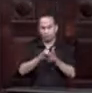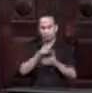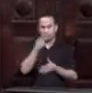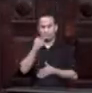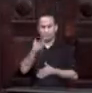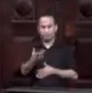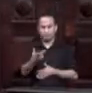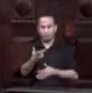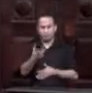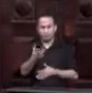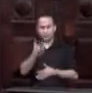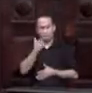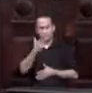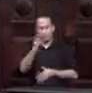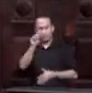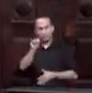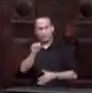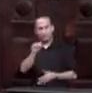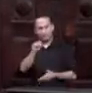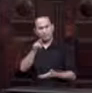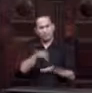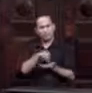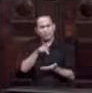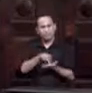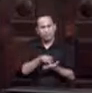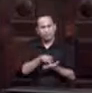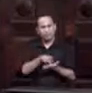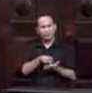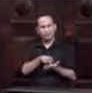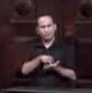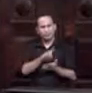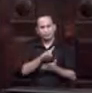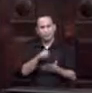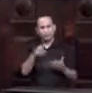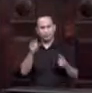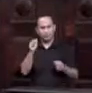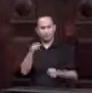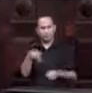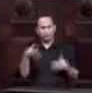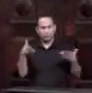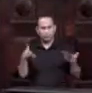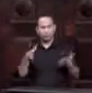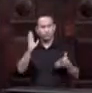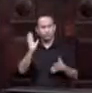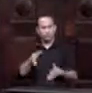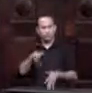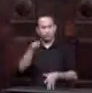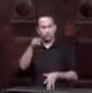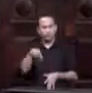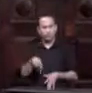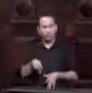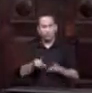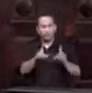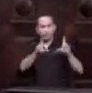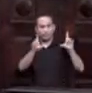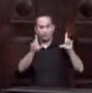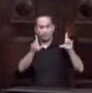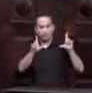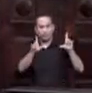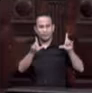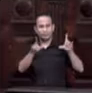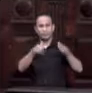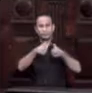dizendo que realmente essa medida que estamos tentando aprovar hoje, que já aprovamos pelo painel, está longe de ser